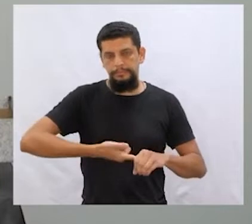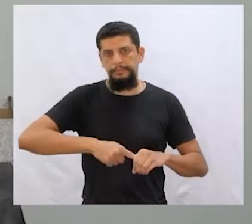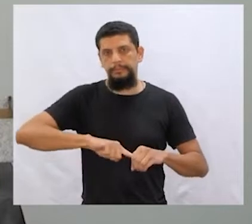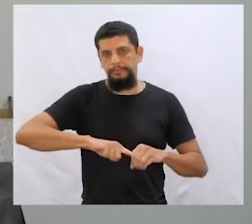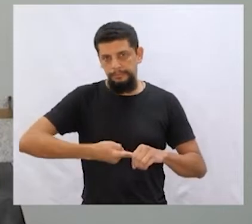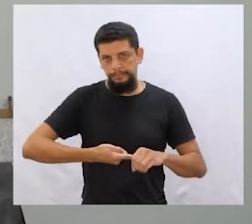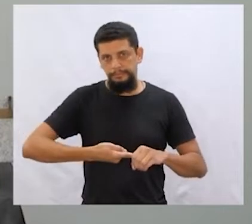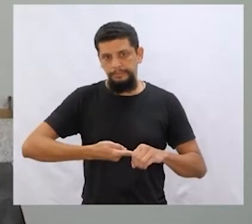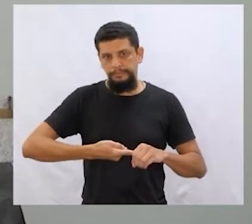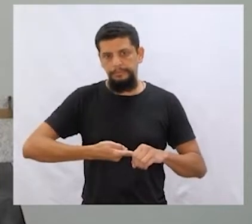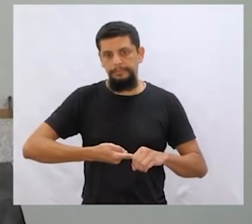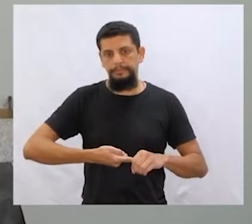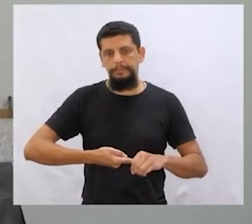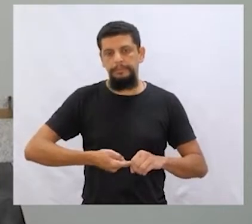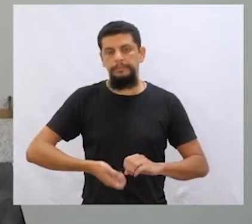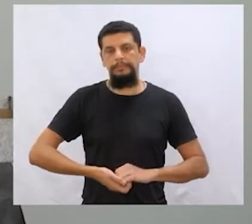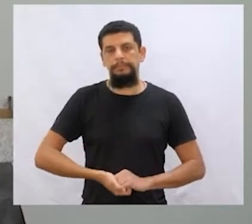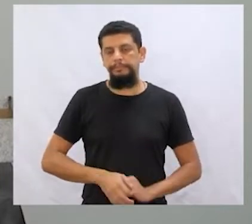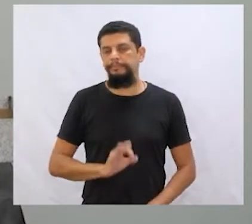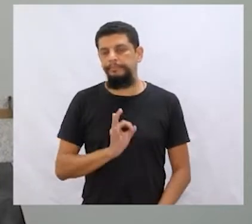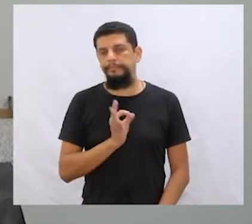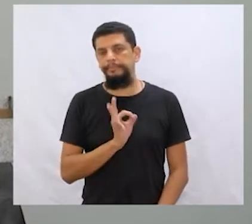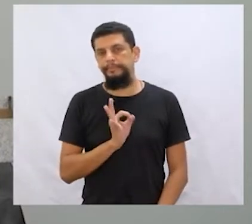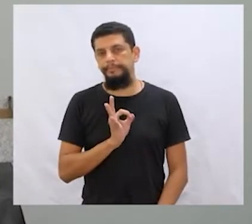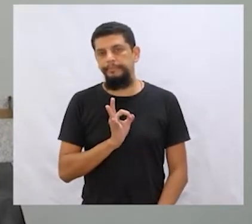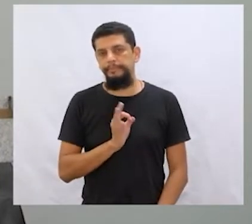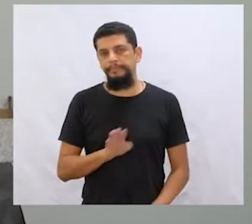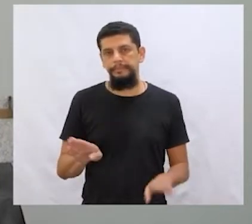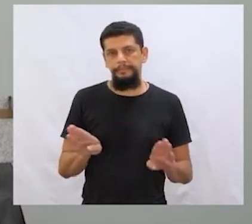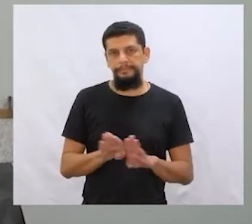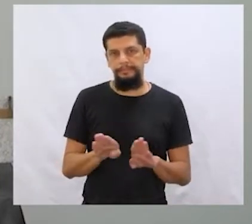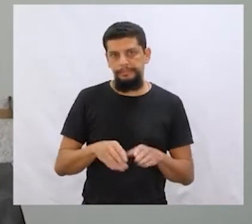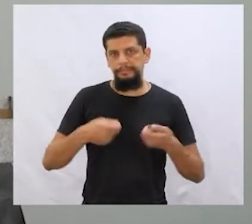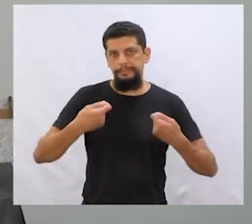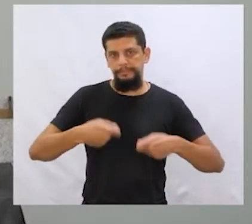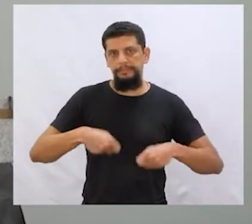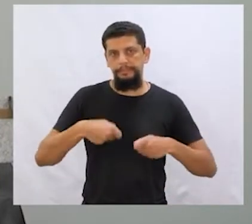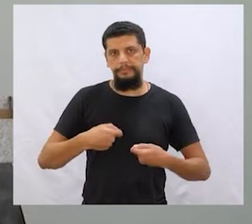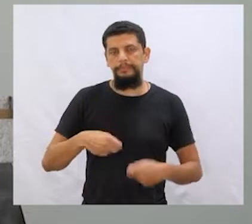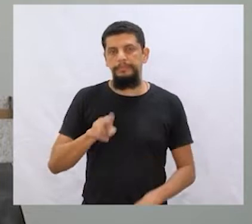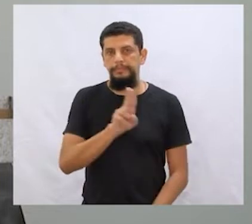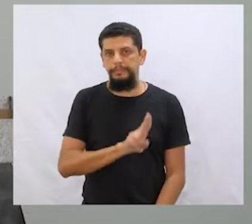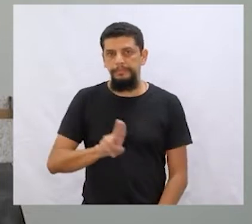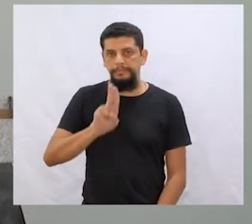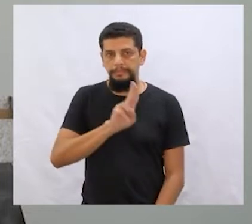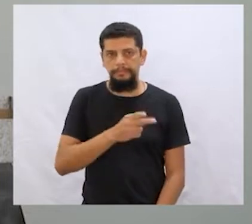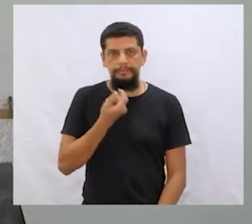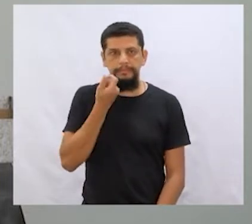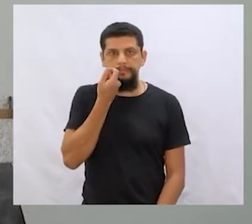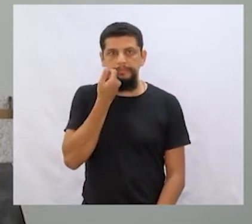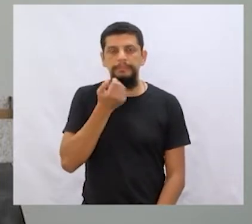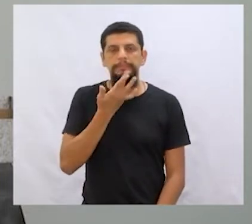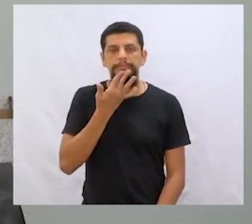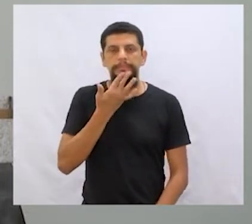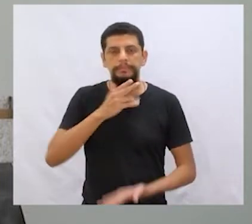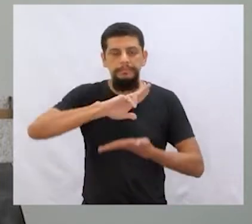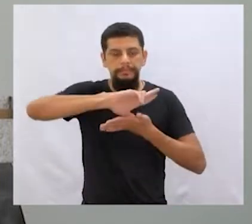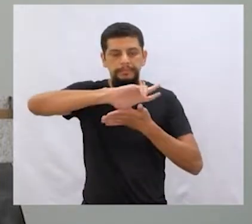E o apontador. Um apontador. Isso. Também poderemos usar o lápis de